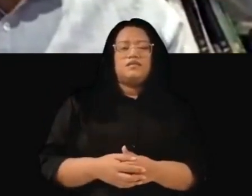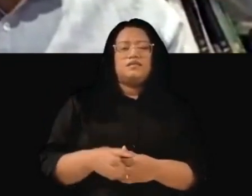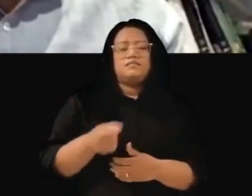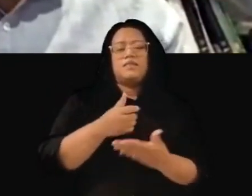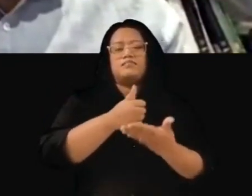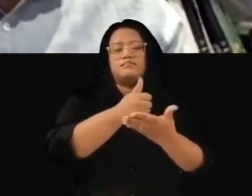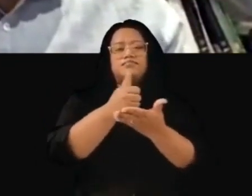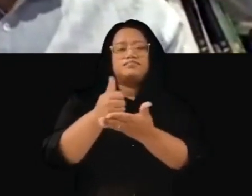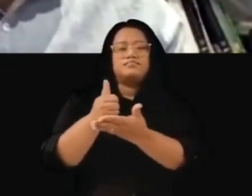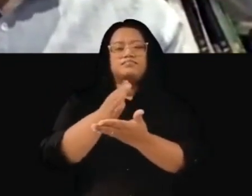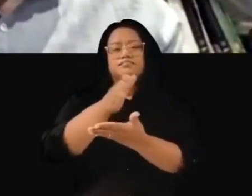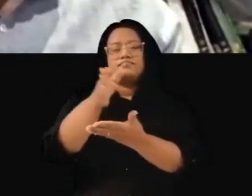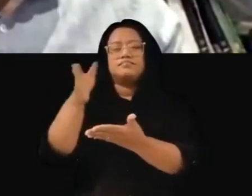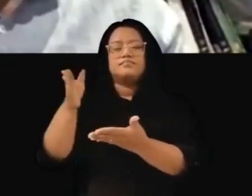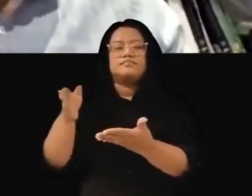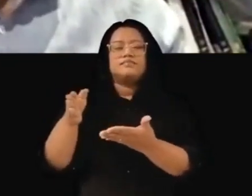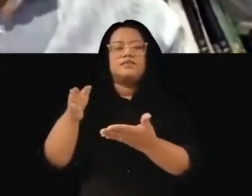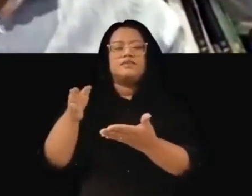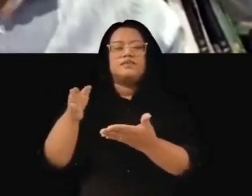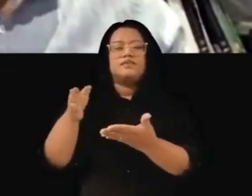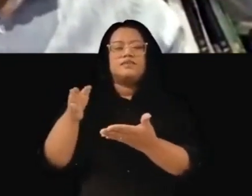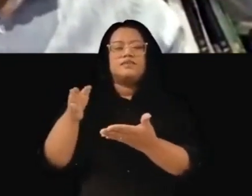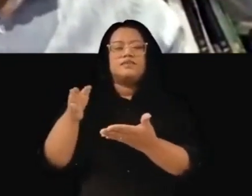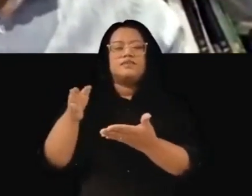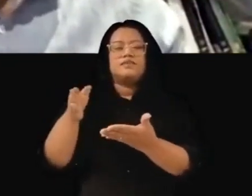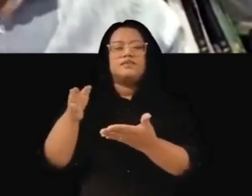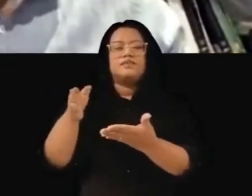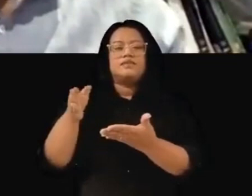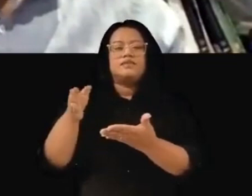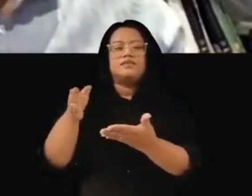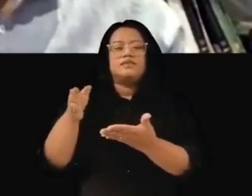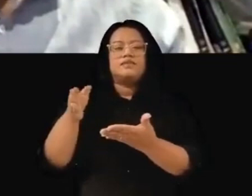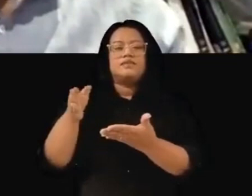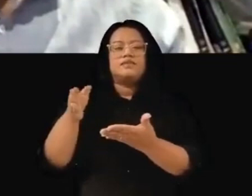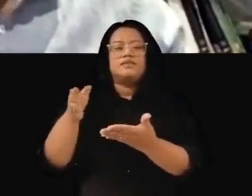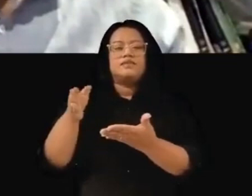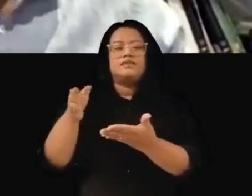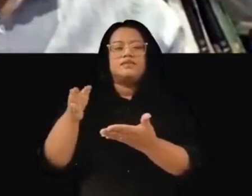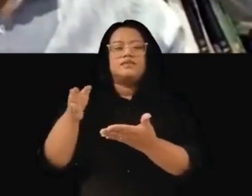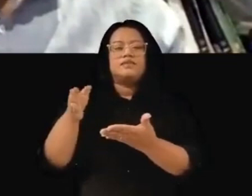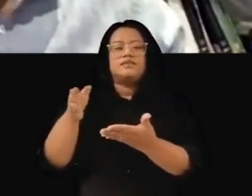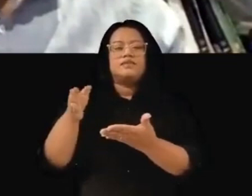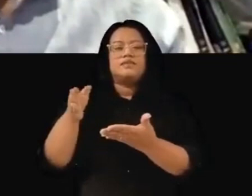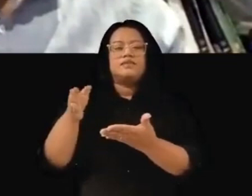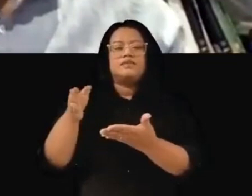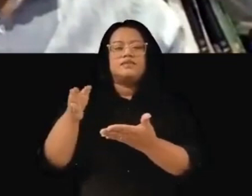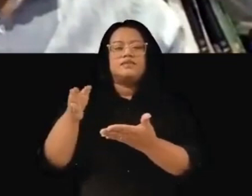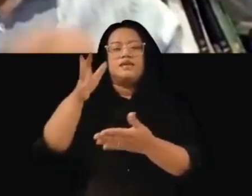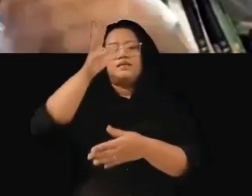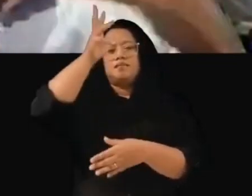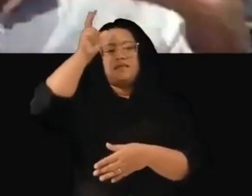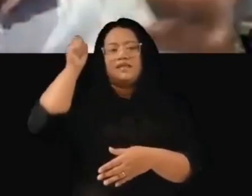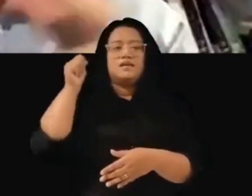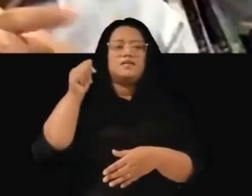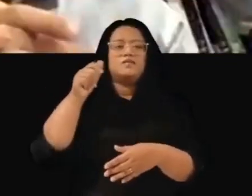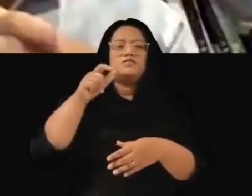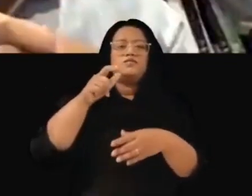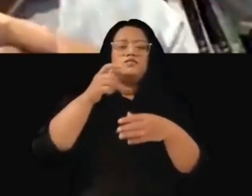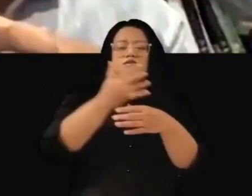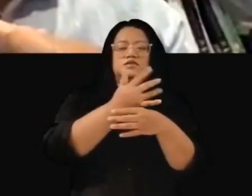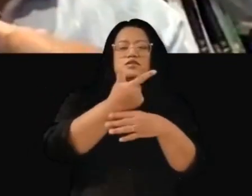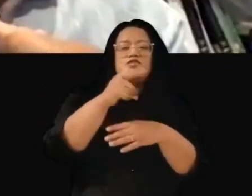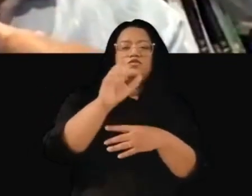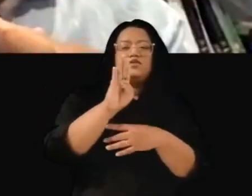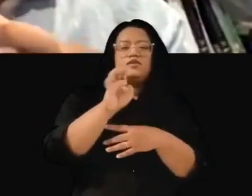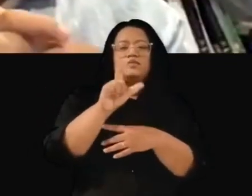exemplo, chegar a Belém, Manaus, onde costuma ocorrer, Na esquerda, a imagem passa rapidamente pelo sexto slide e retorna ao último slide. ou uma cidade maior,